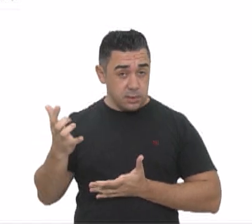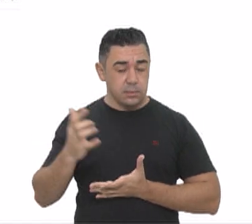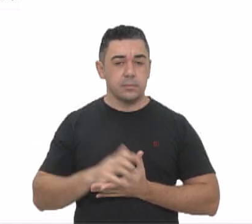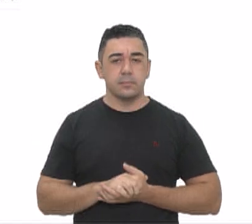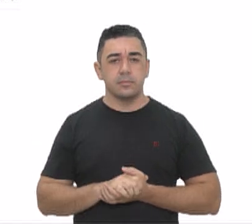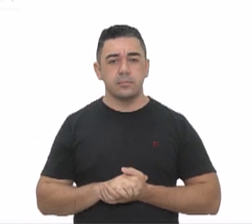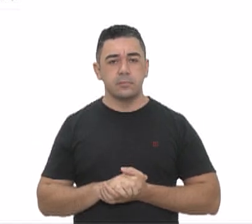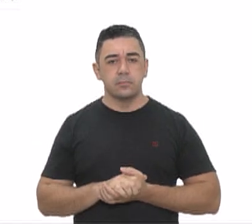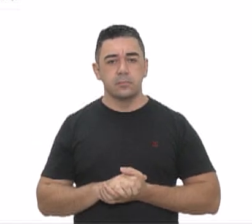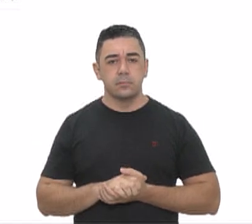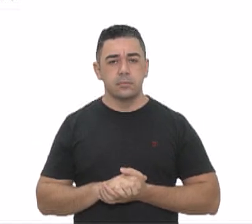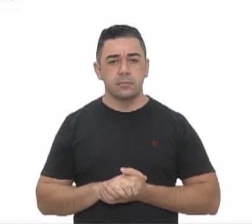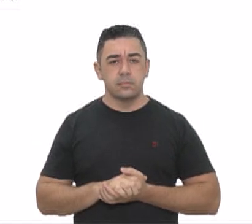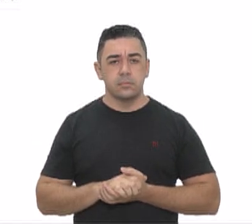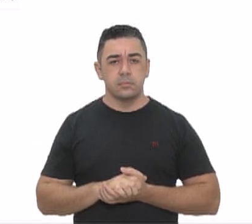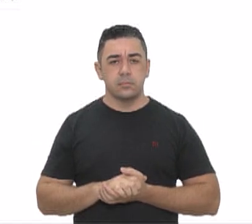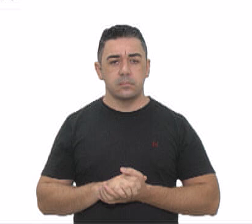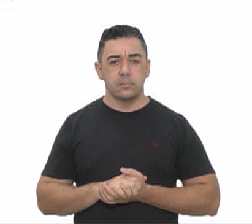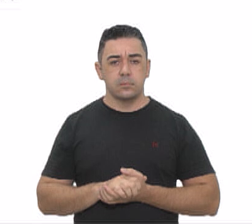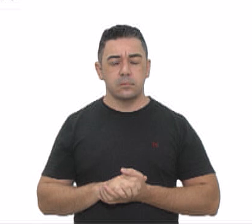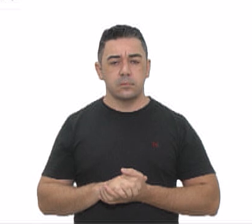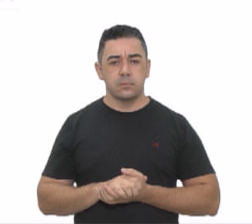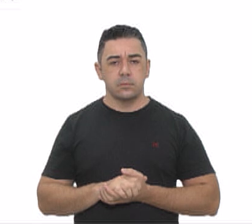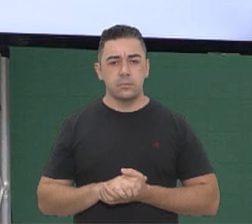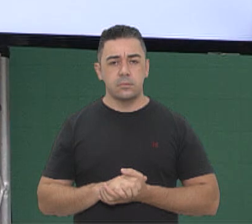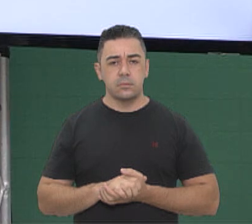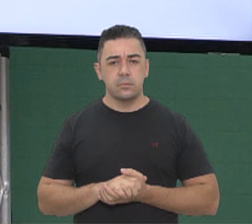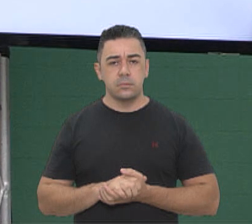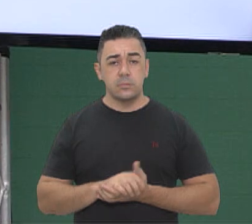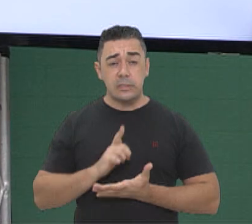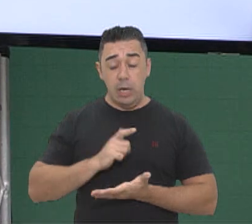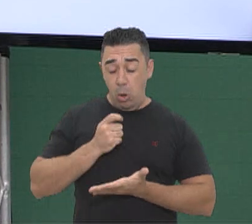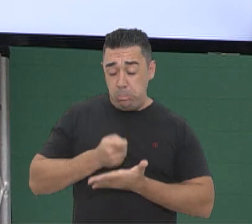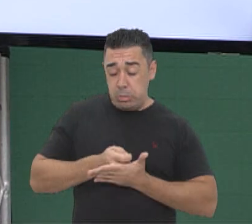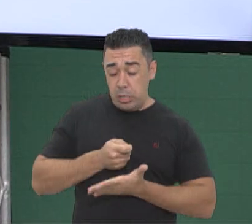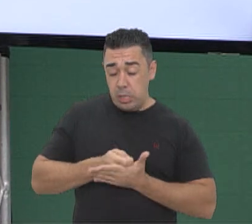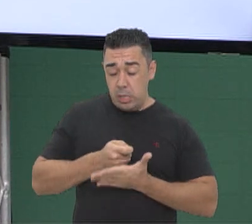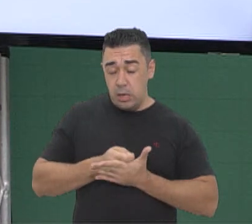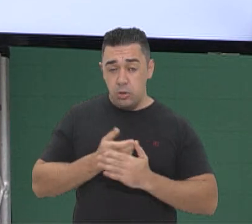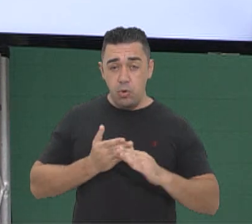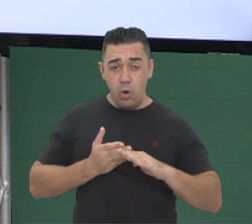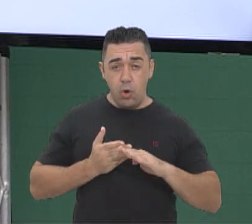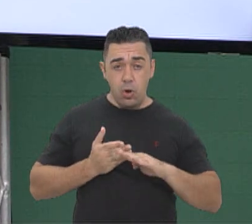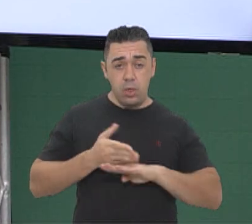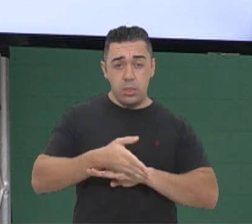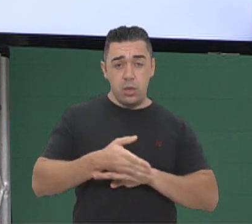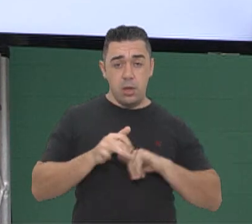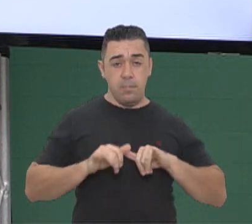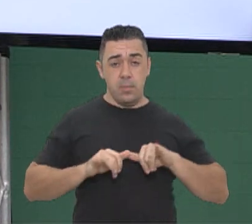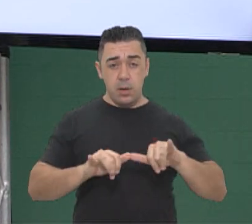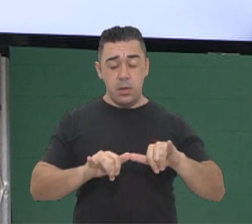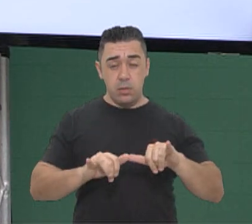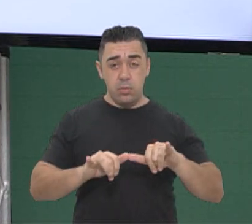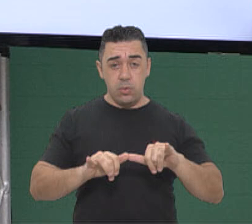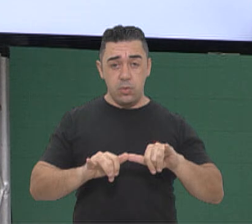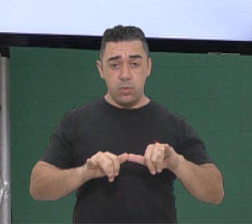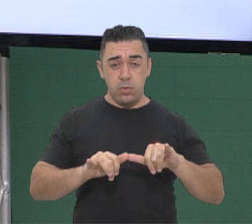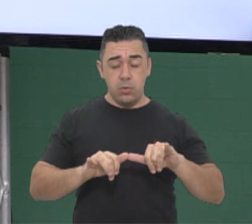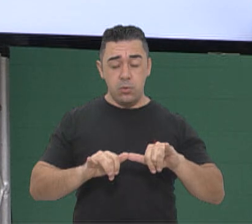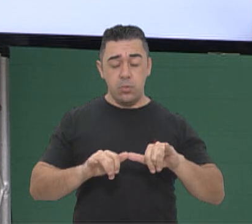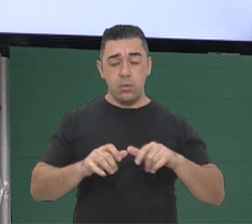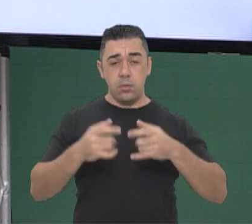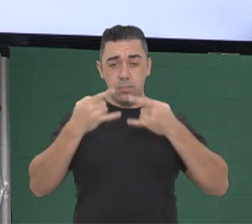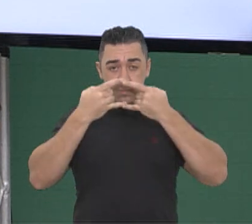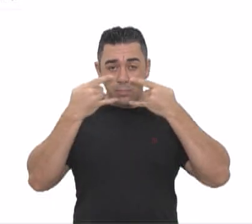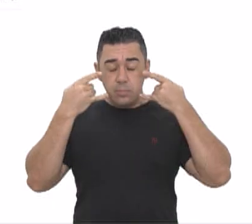lembram? Será obrigatório o uso de tapabocas para ingressar a supermercados. Será obrigatório.